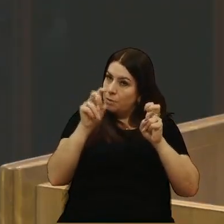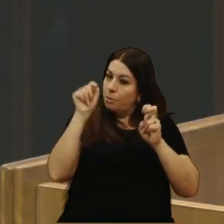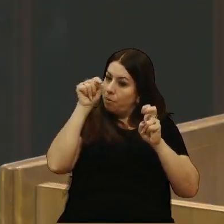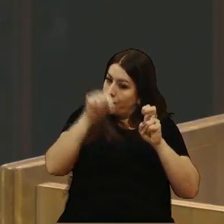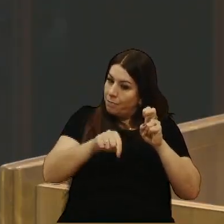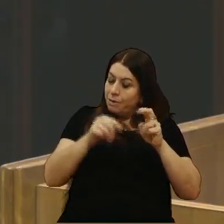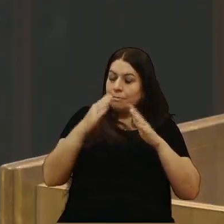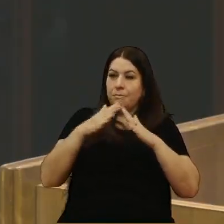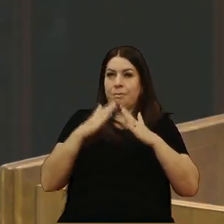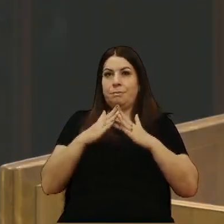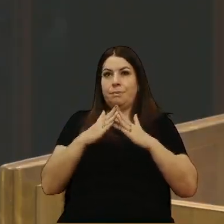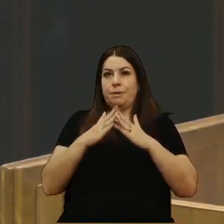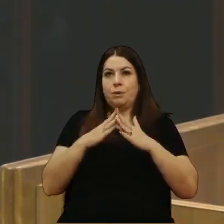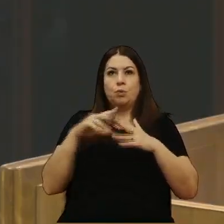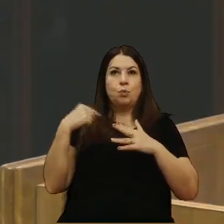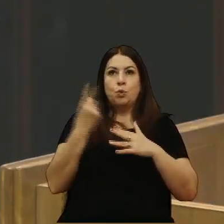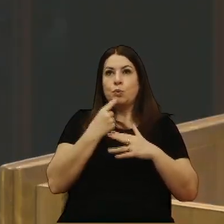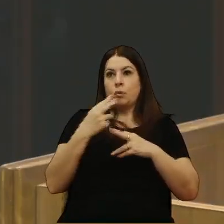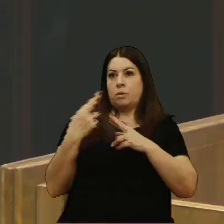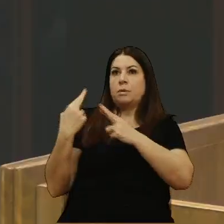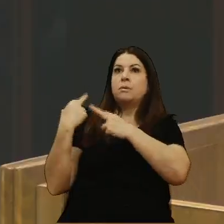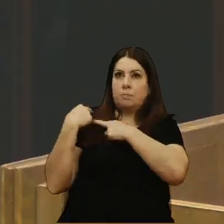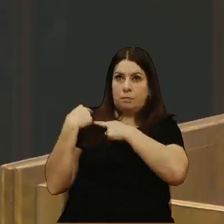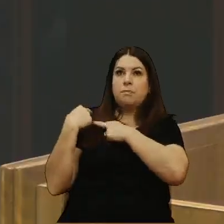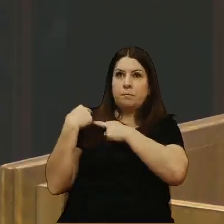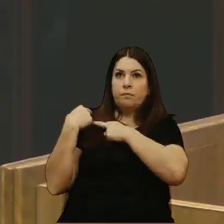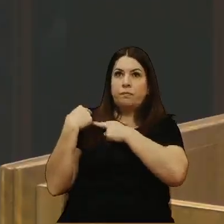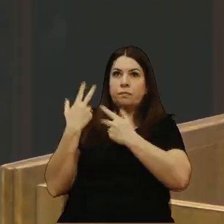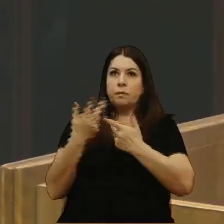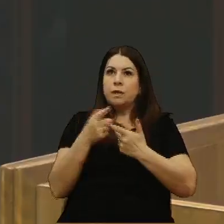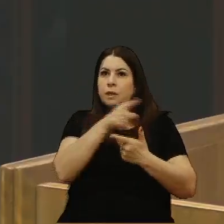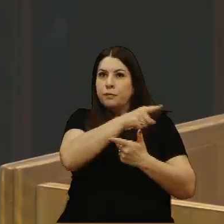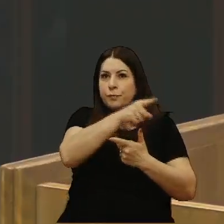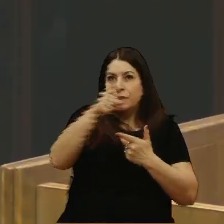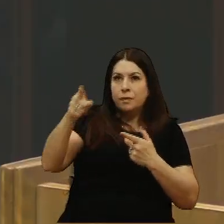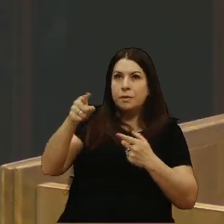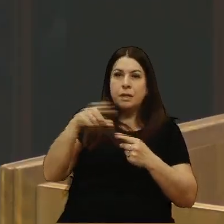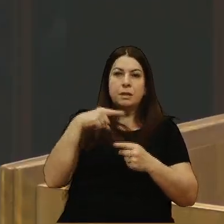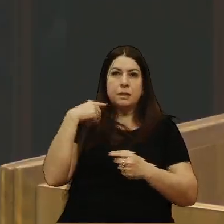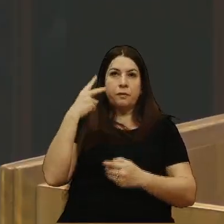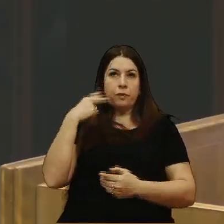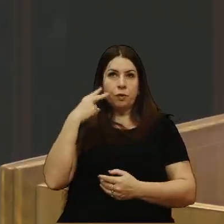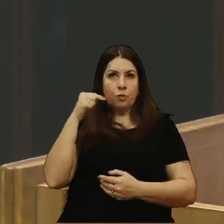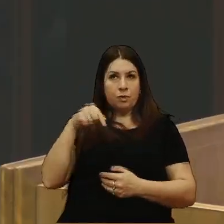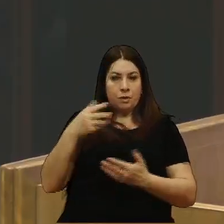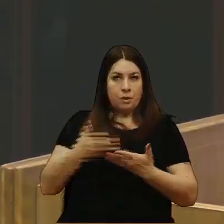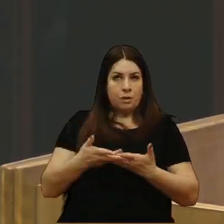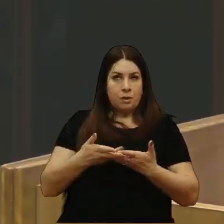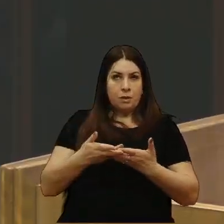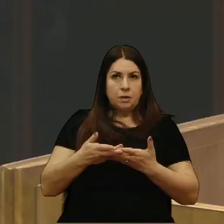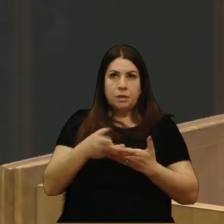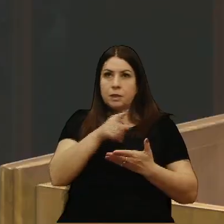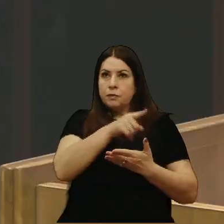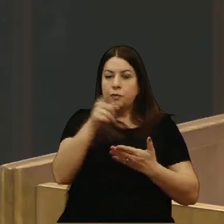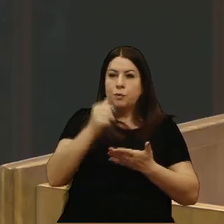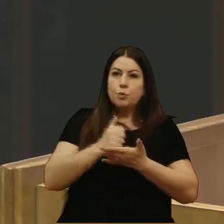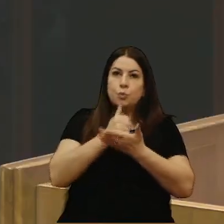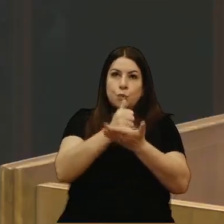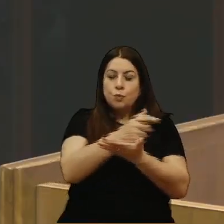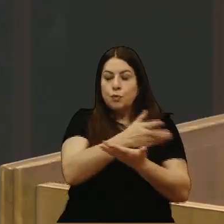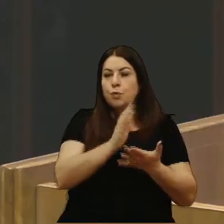essa casa daquilo que nos compete. Se os senhores que são vereadores dessa casa, se os vossos